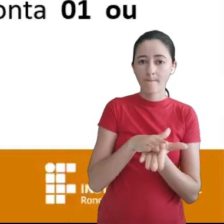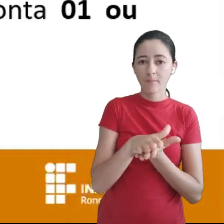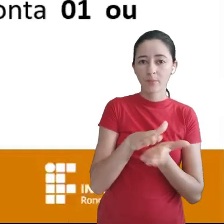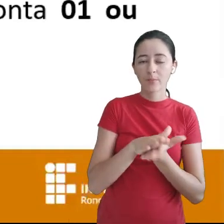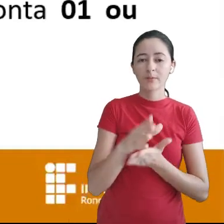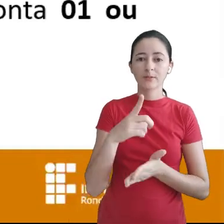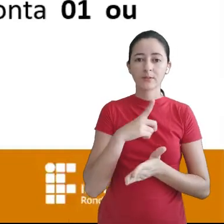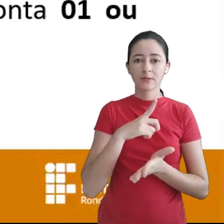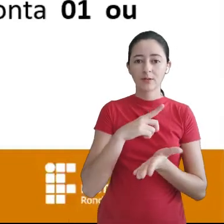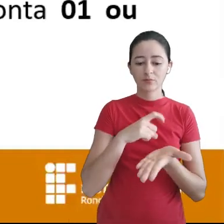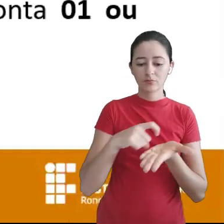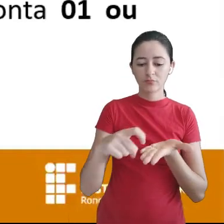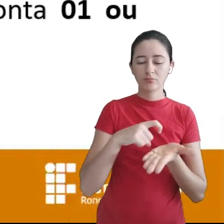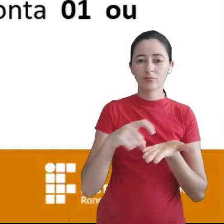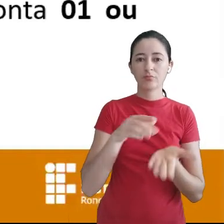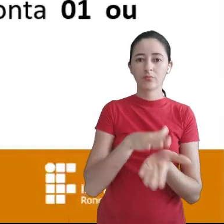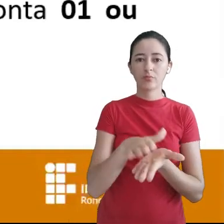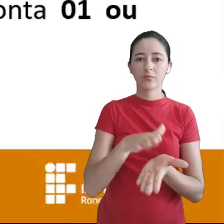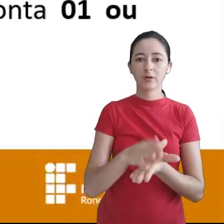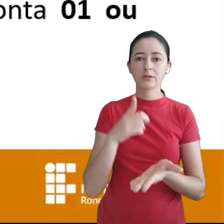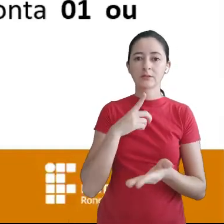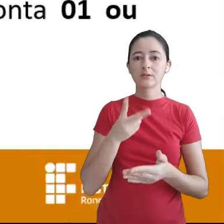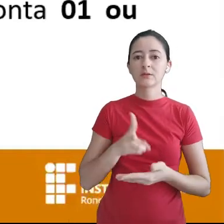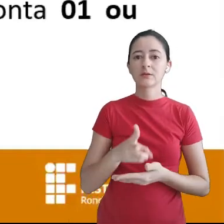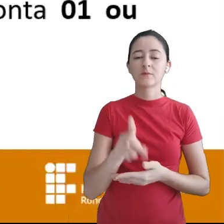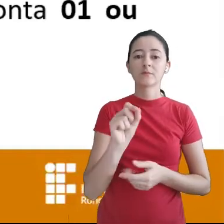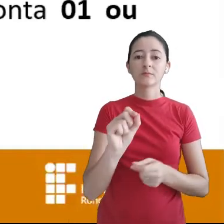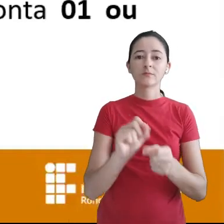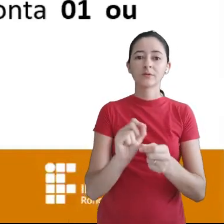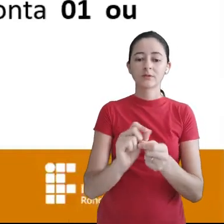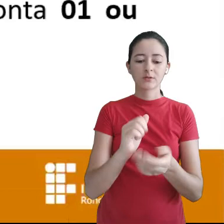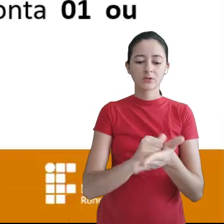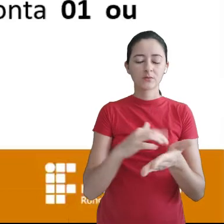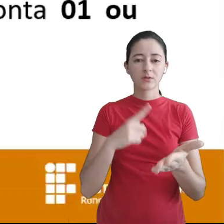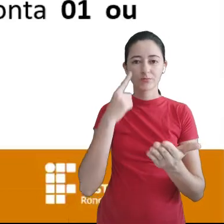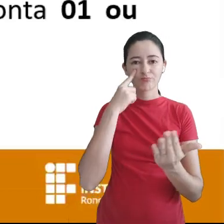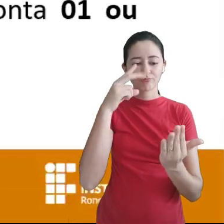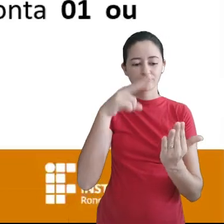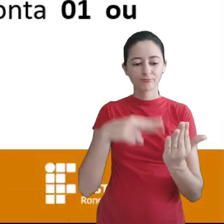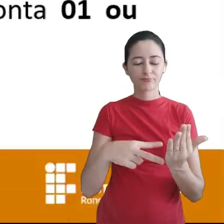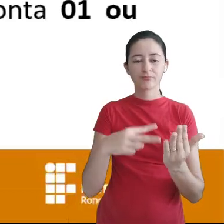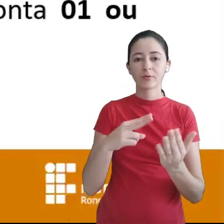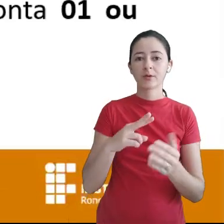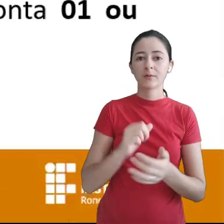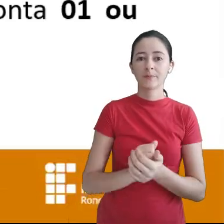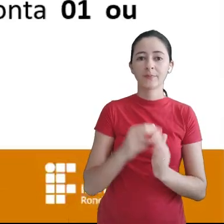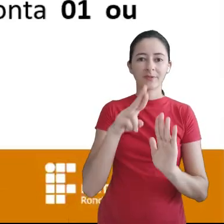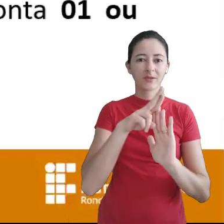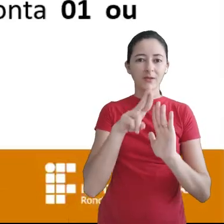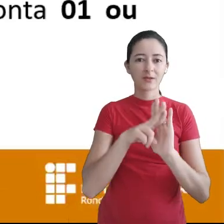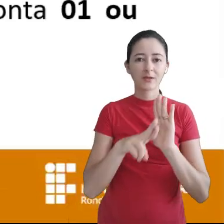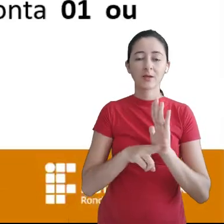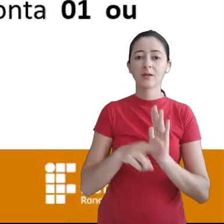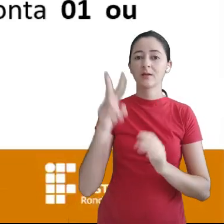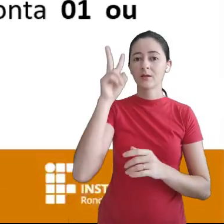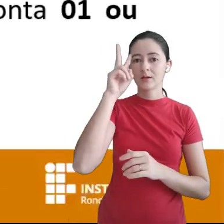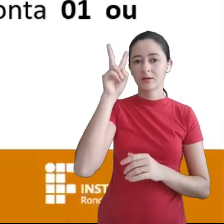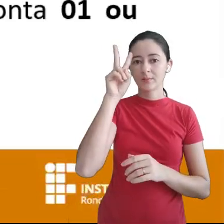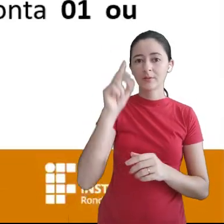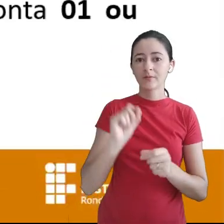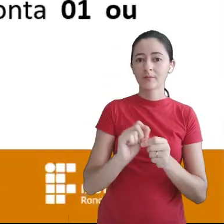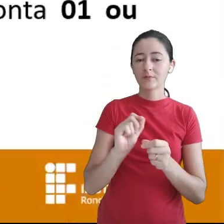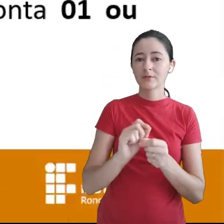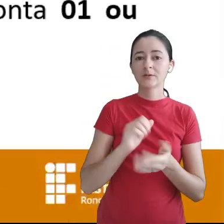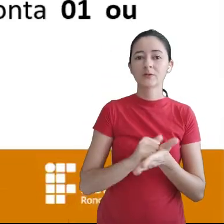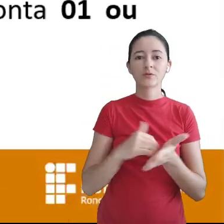isso, se você tiver impressora, no caso do seu trabalho, imprima isso e deixe lá o impressinho para você. Sempre que você for fazer o exercício, você olha para essa regra